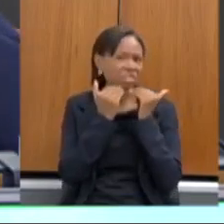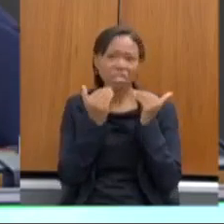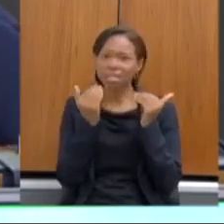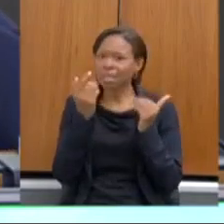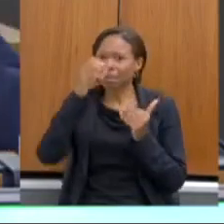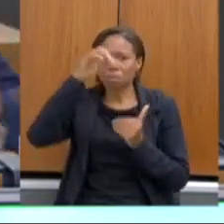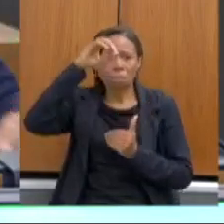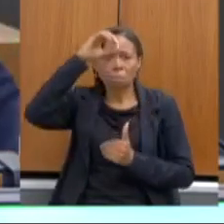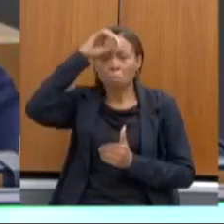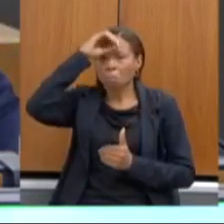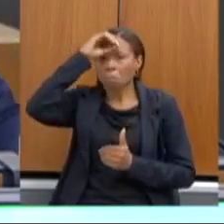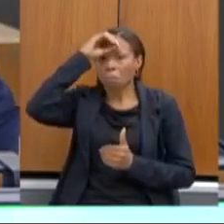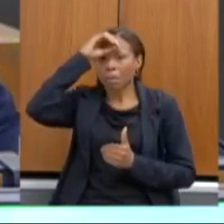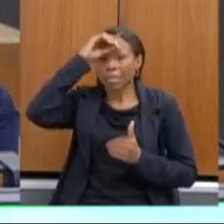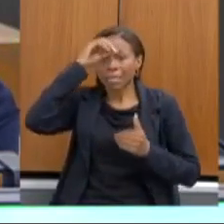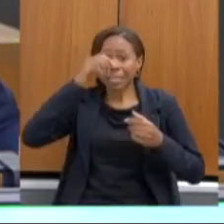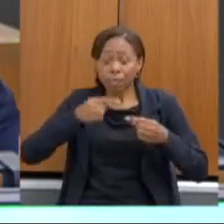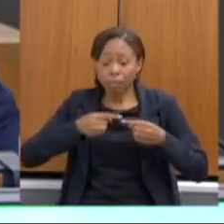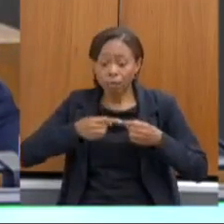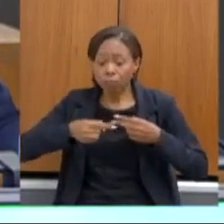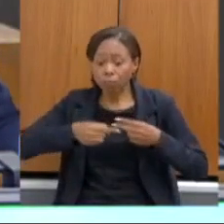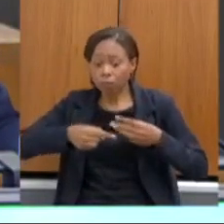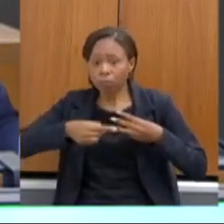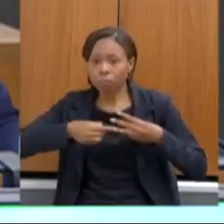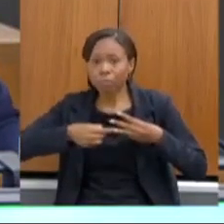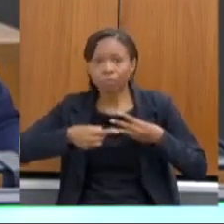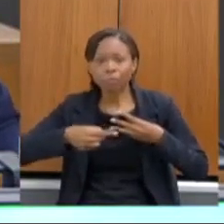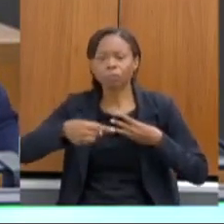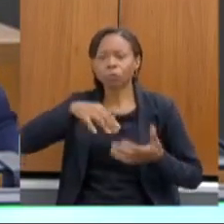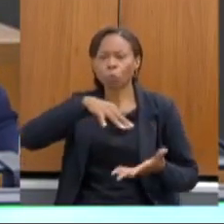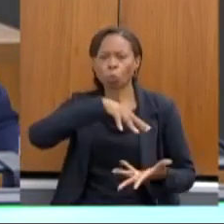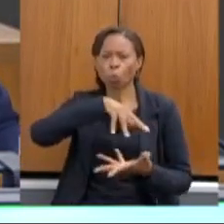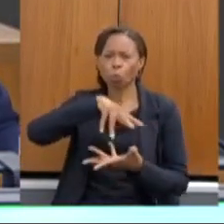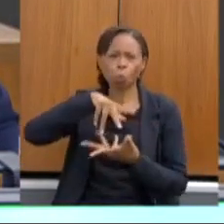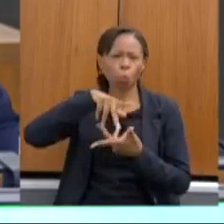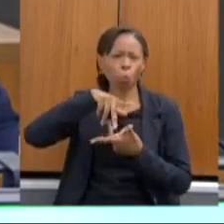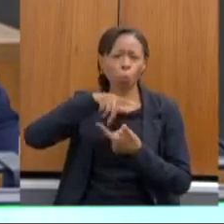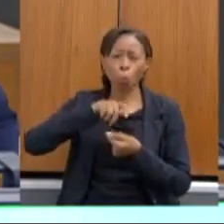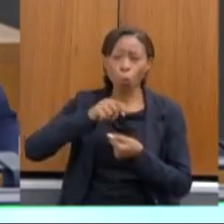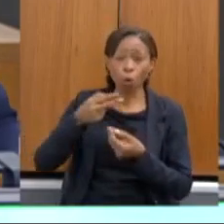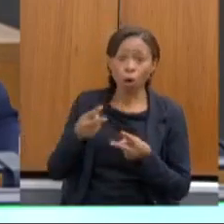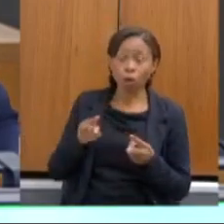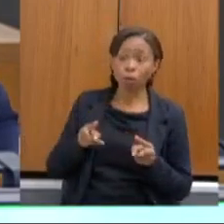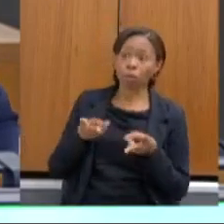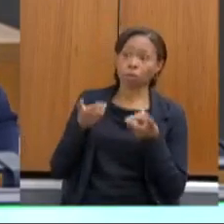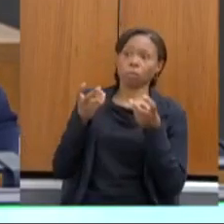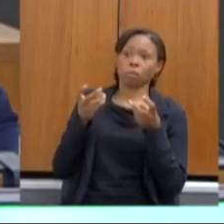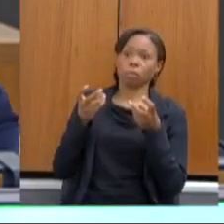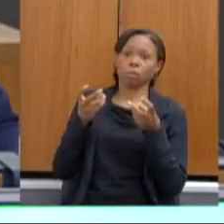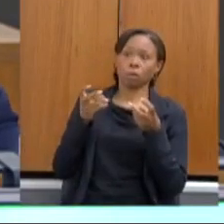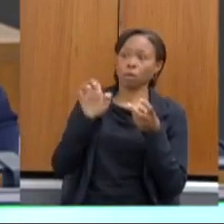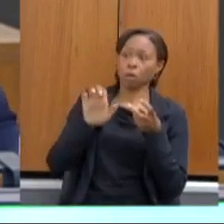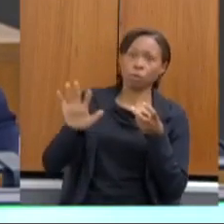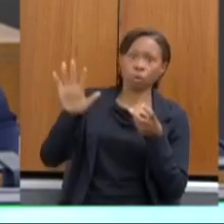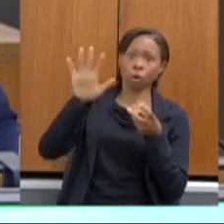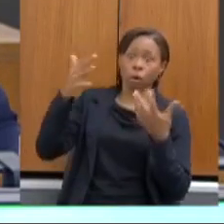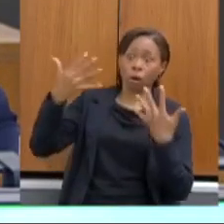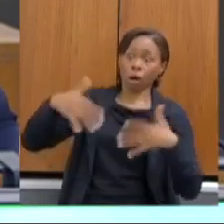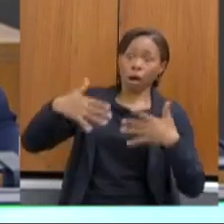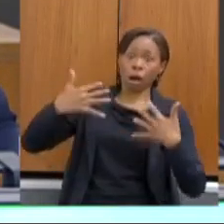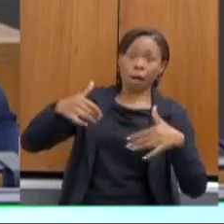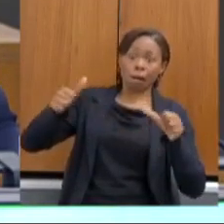semanas depois o mundo estaria assistindo uma Europa devastada uma Itália